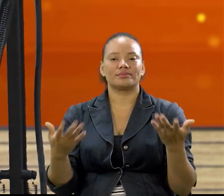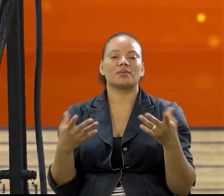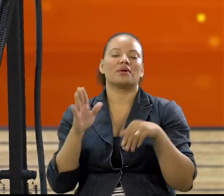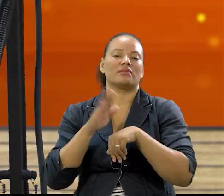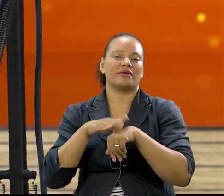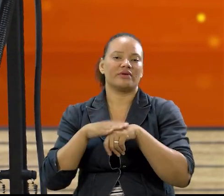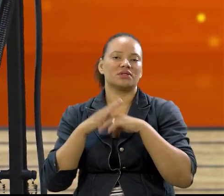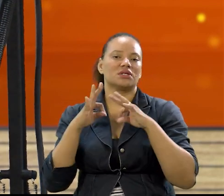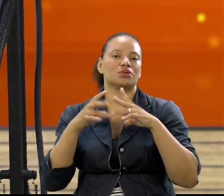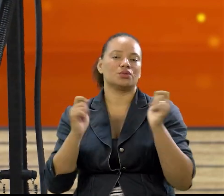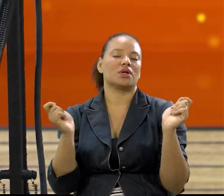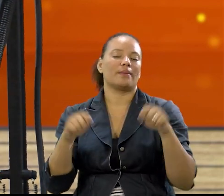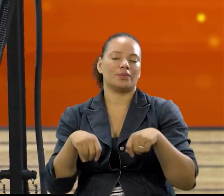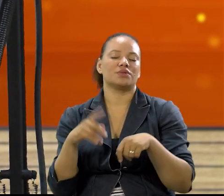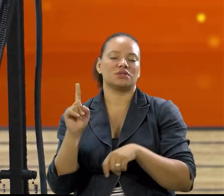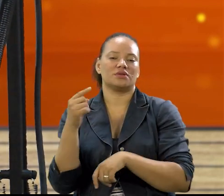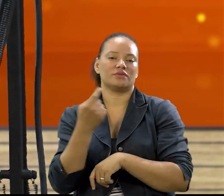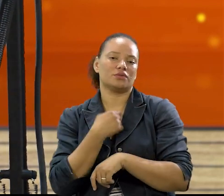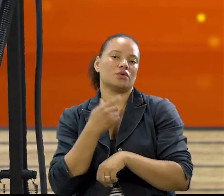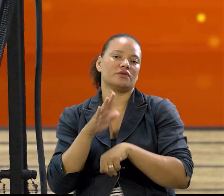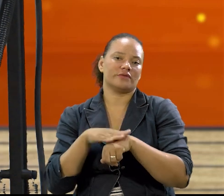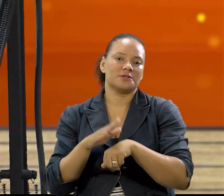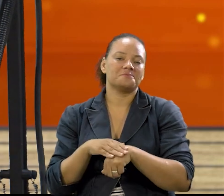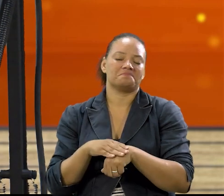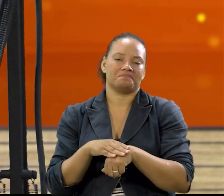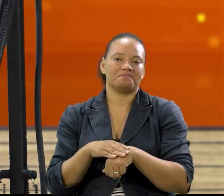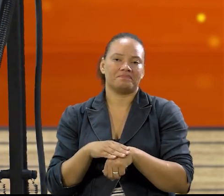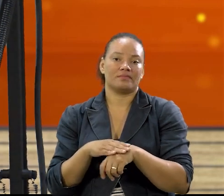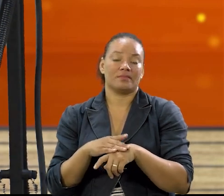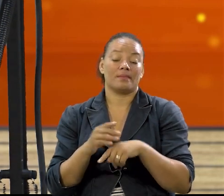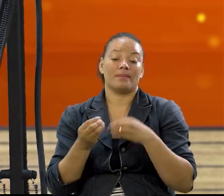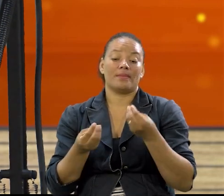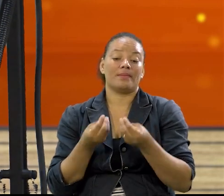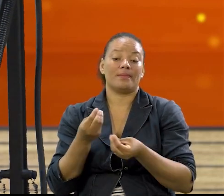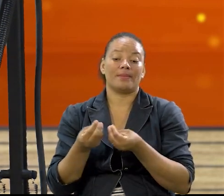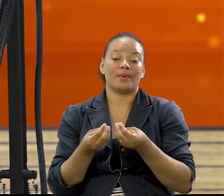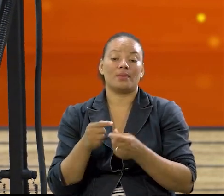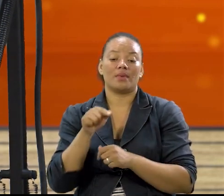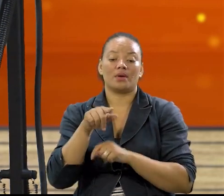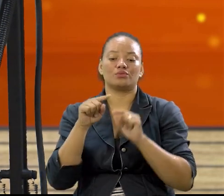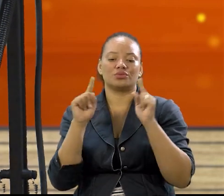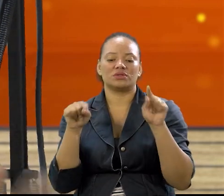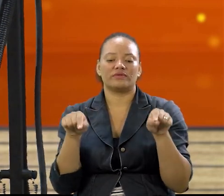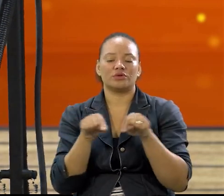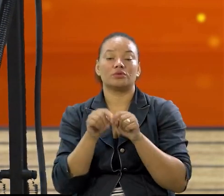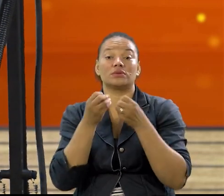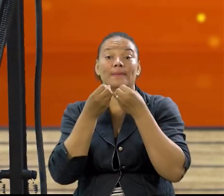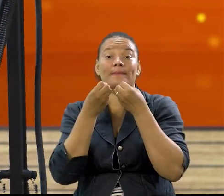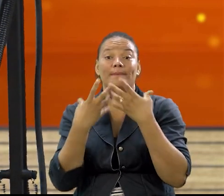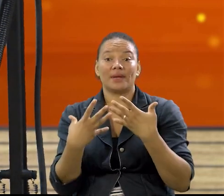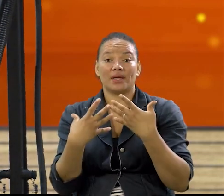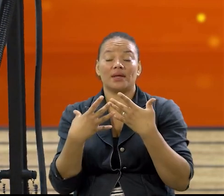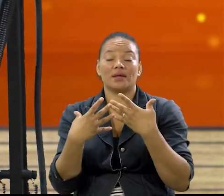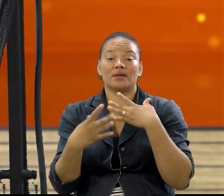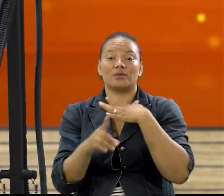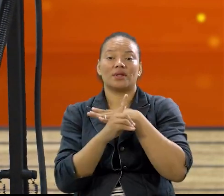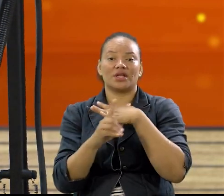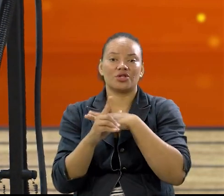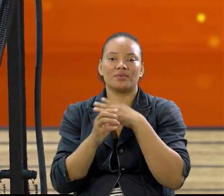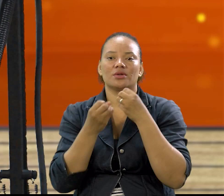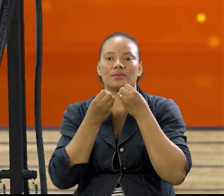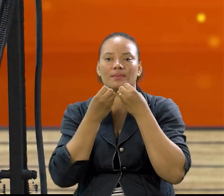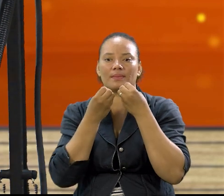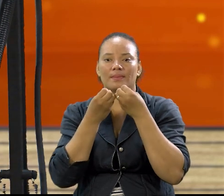que possa tá dentro da nossa possibilidade para que o servidor possa estar bem para prestar uma melhor